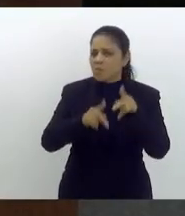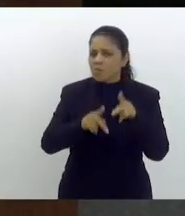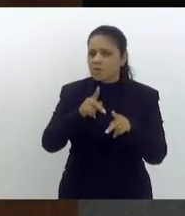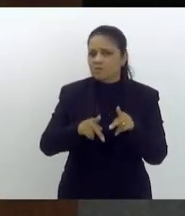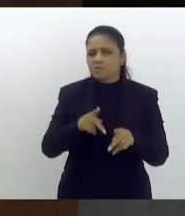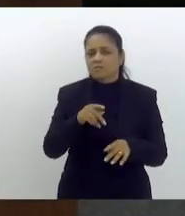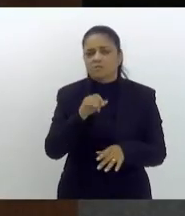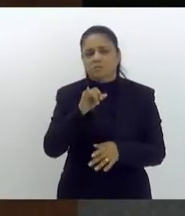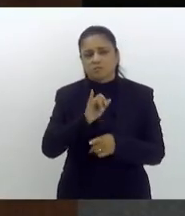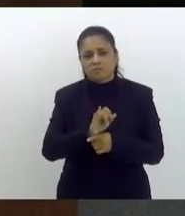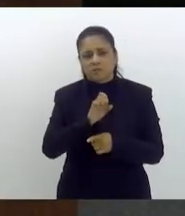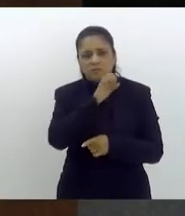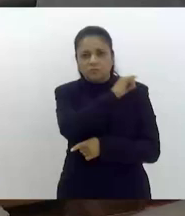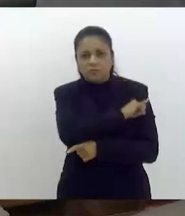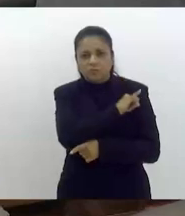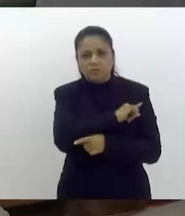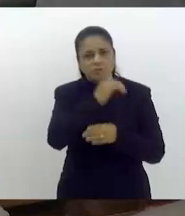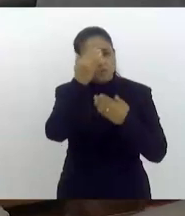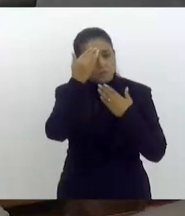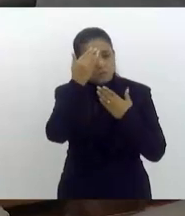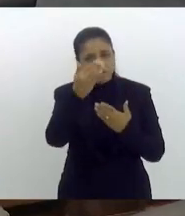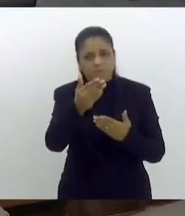Muito obrigado